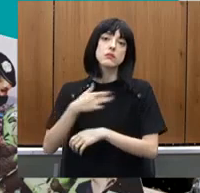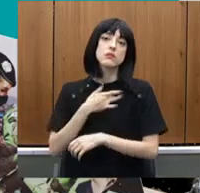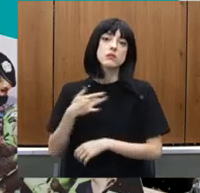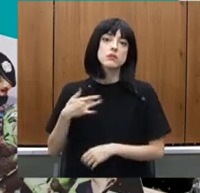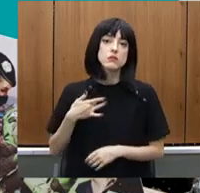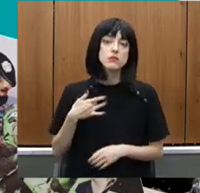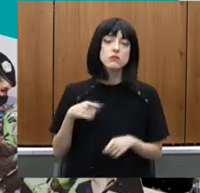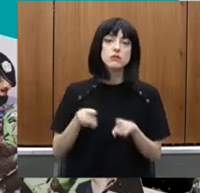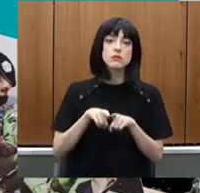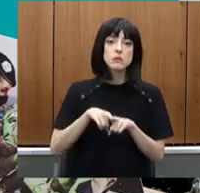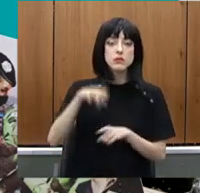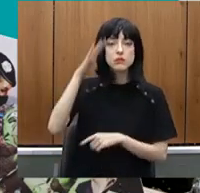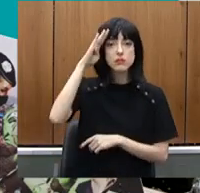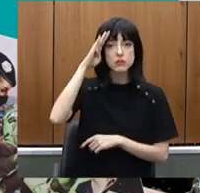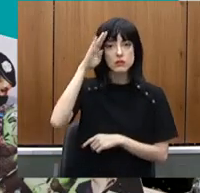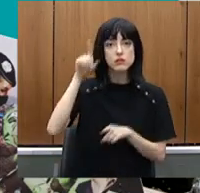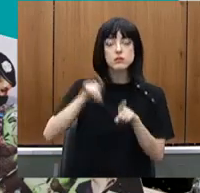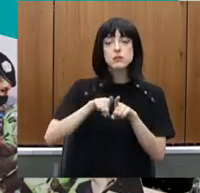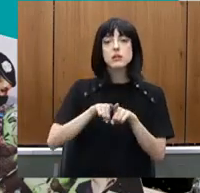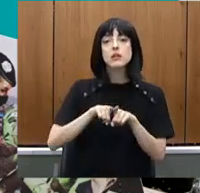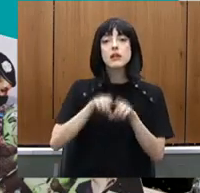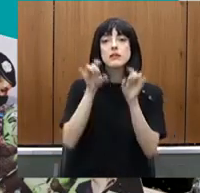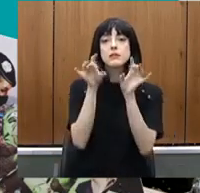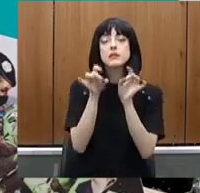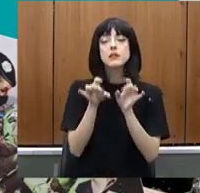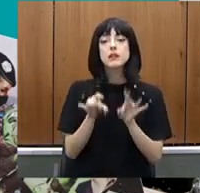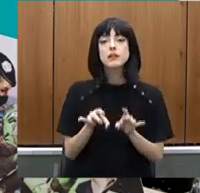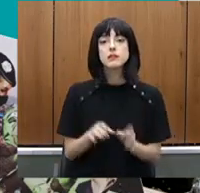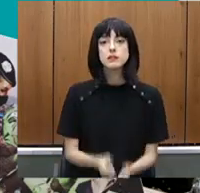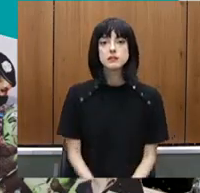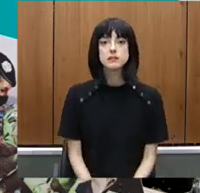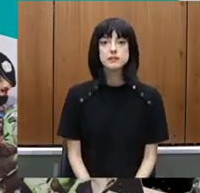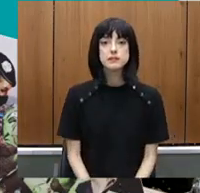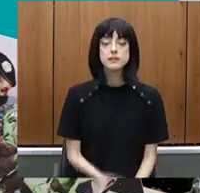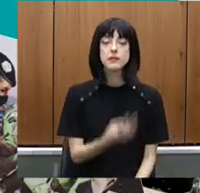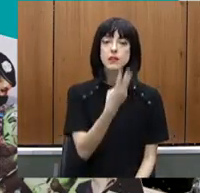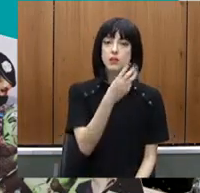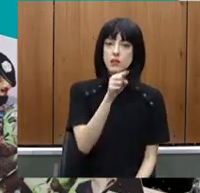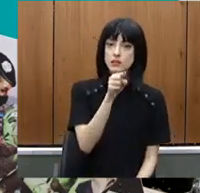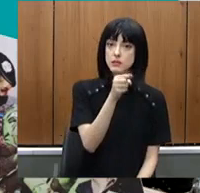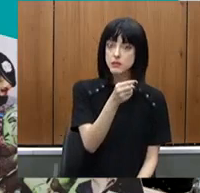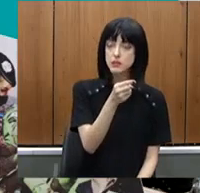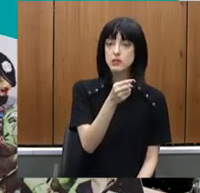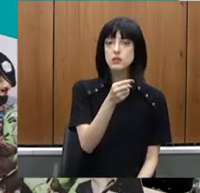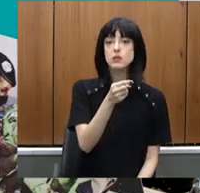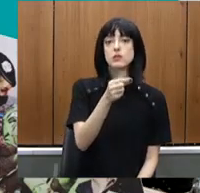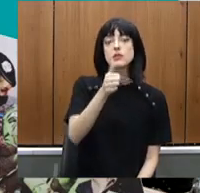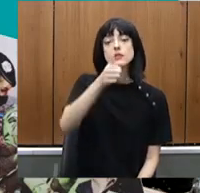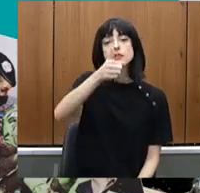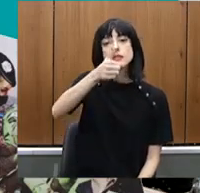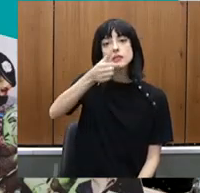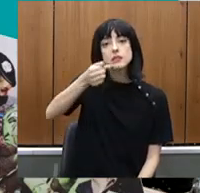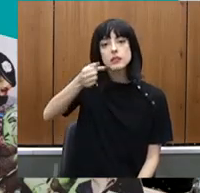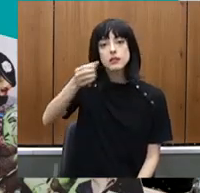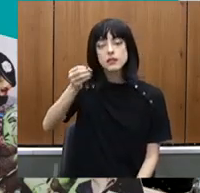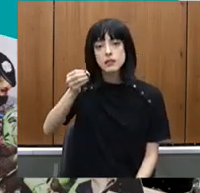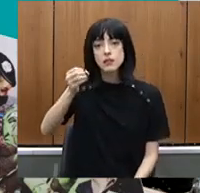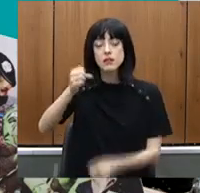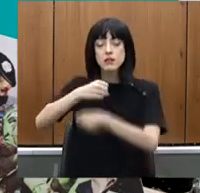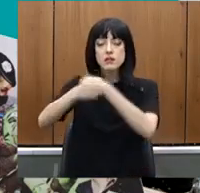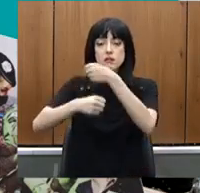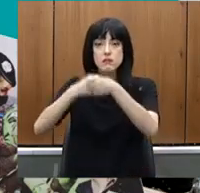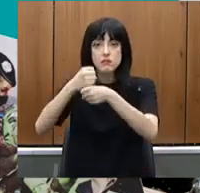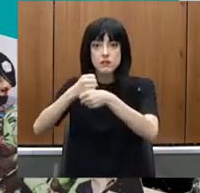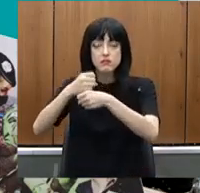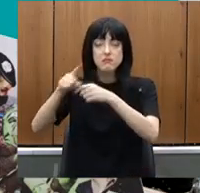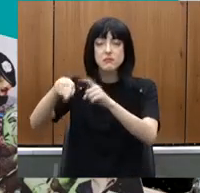especialistas também então esse ano vai ser 3170 no próximo Mais 3.250 vagas e nos outros anos a gente